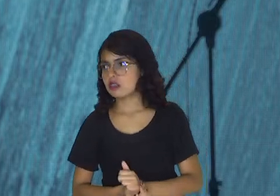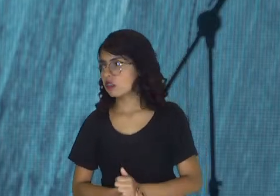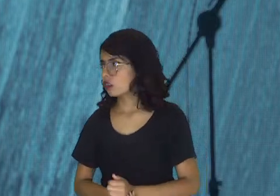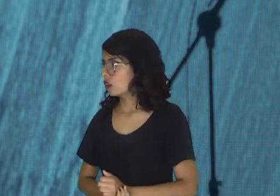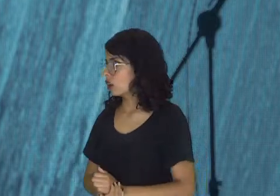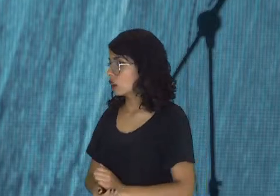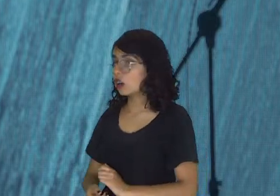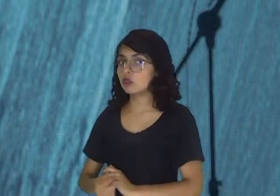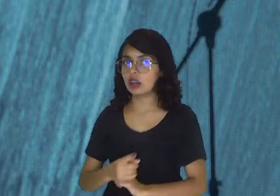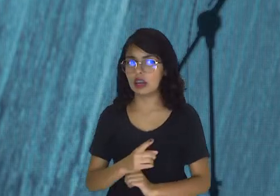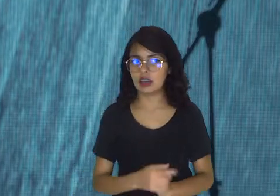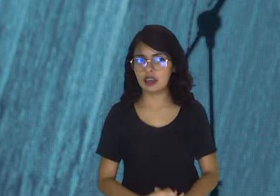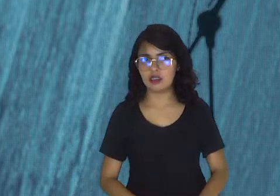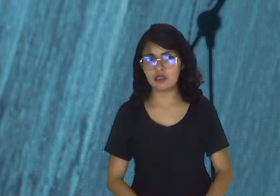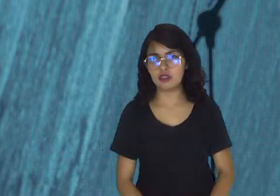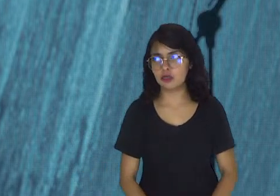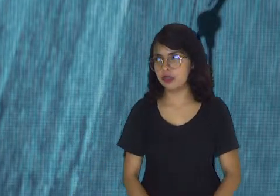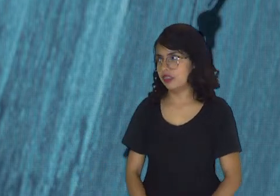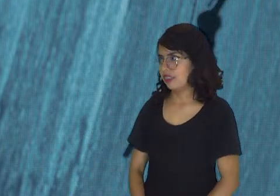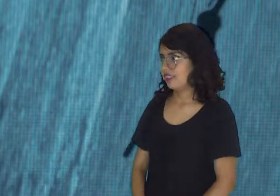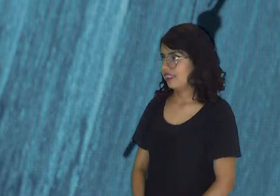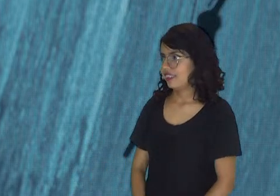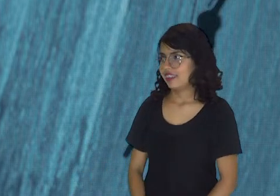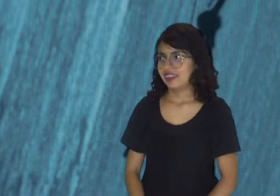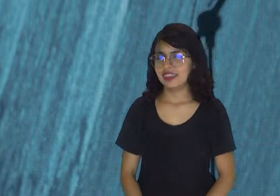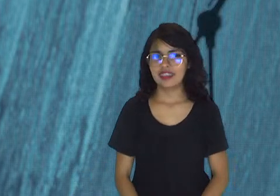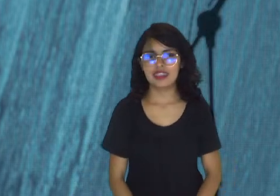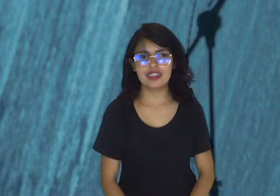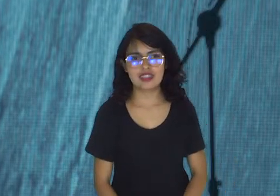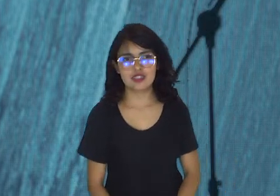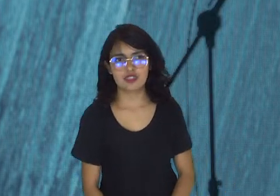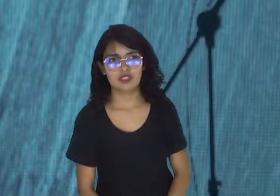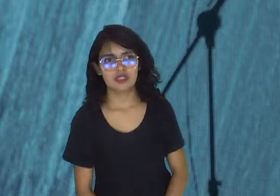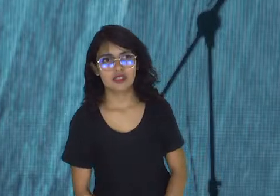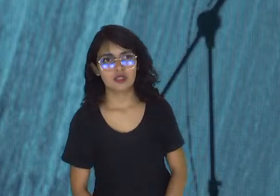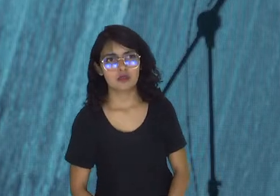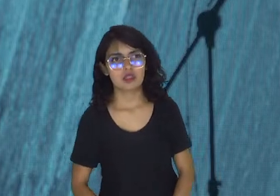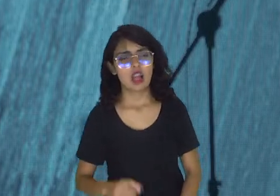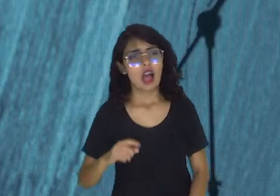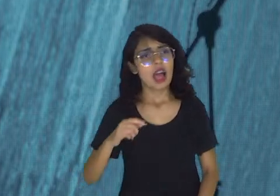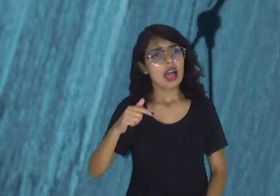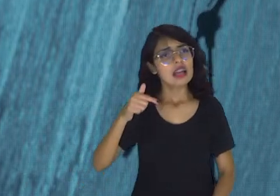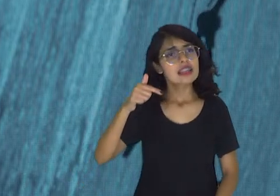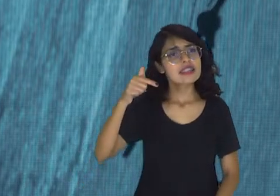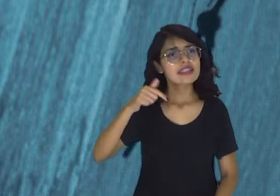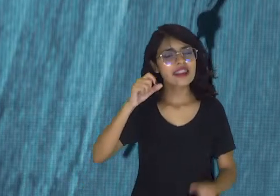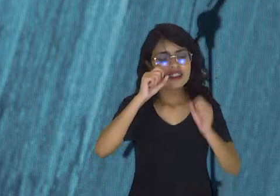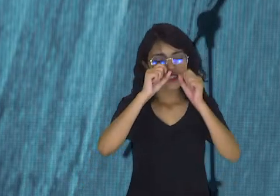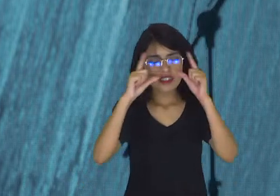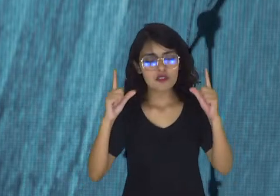Antes de ler, a gente já está orando aqui desde as 7 da manhã, orando, adorando.